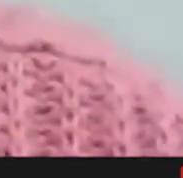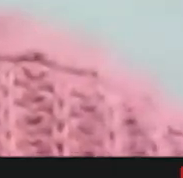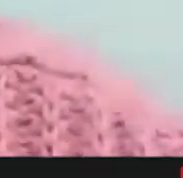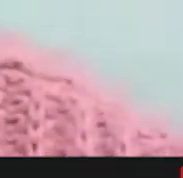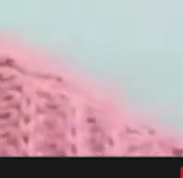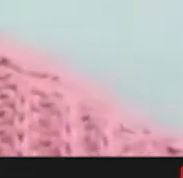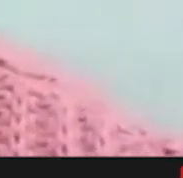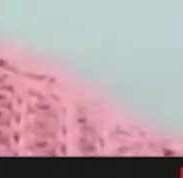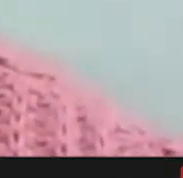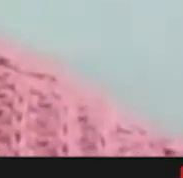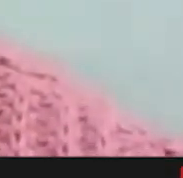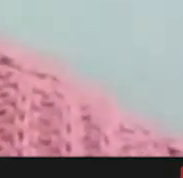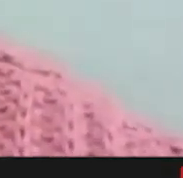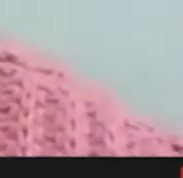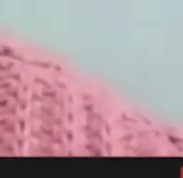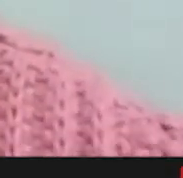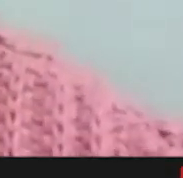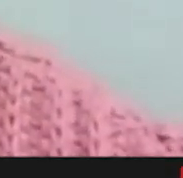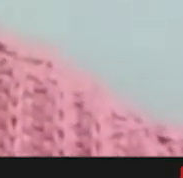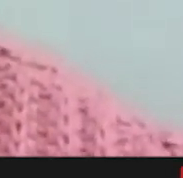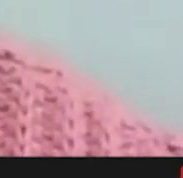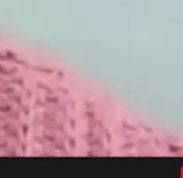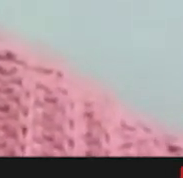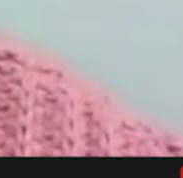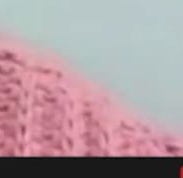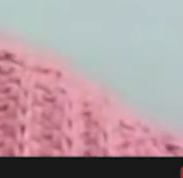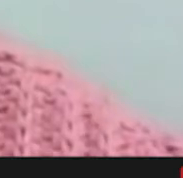consegue evitar essa alta